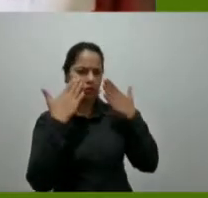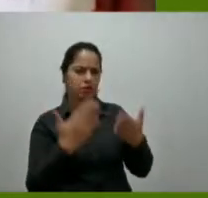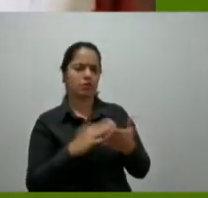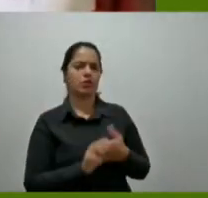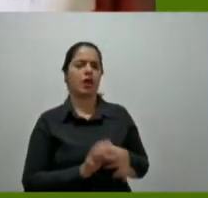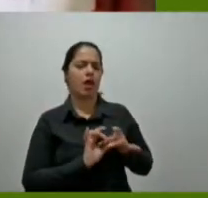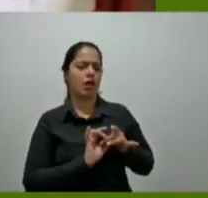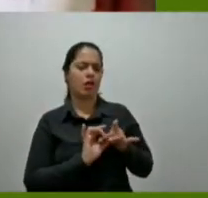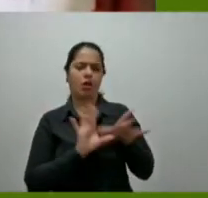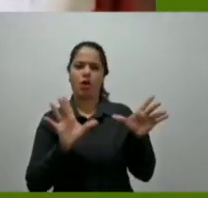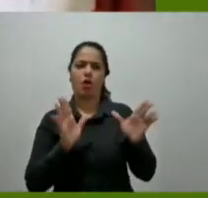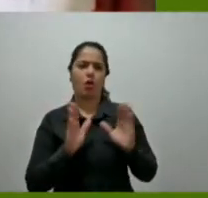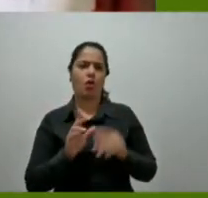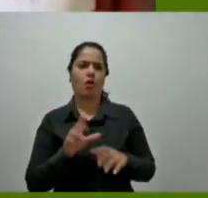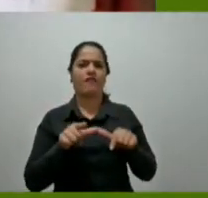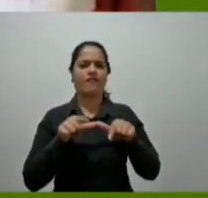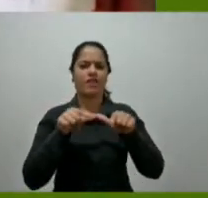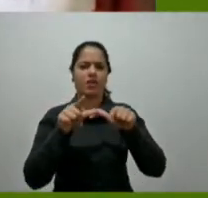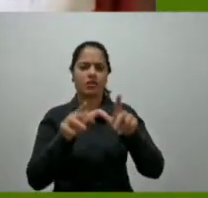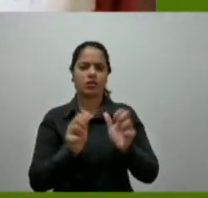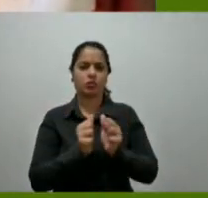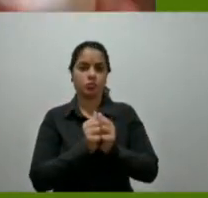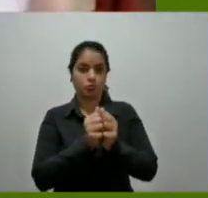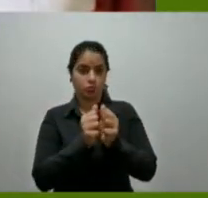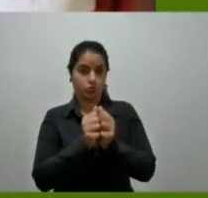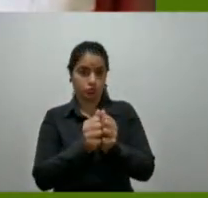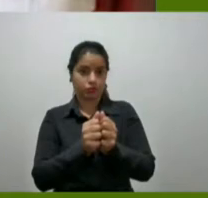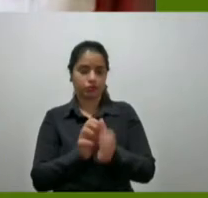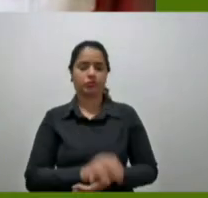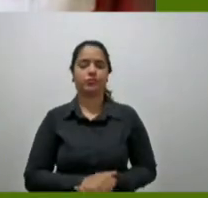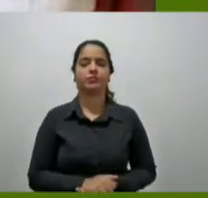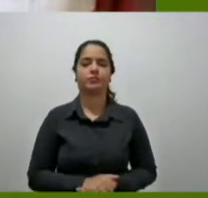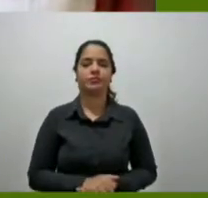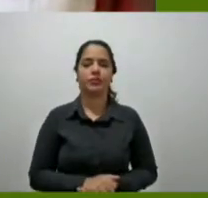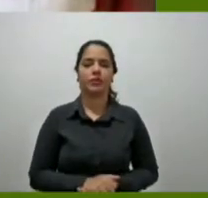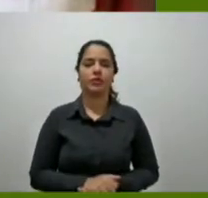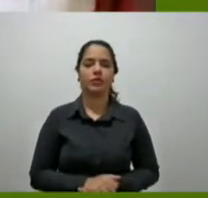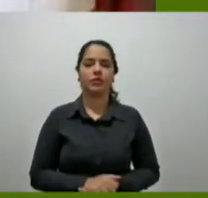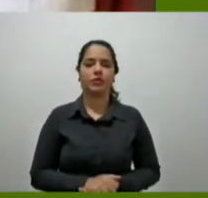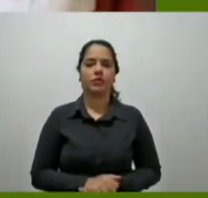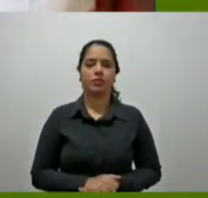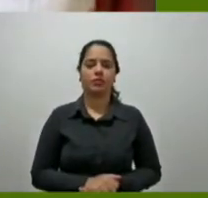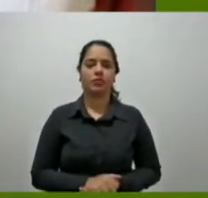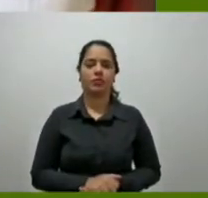com o Exército Brasileiro. O Exército Brasileiro é a instituição do Brasil que tem a maior